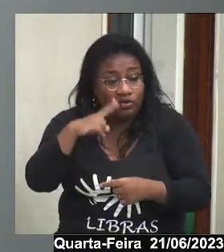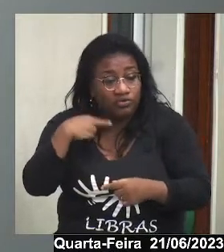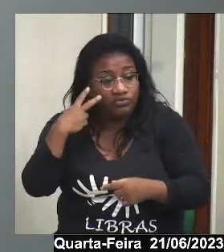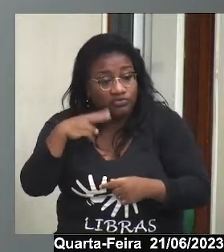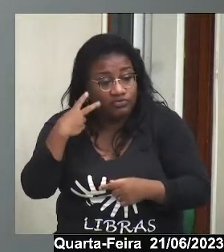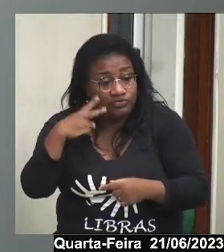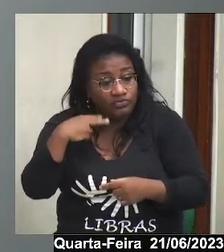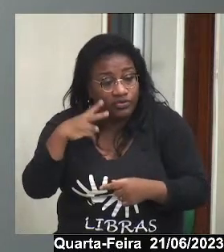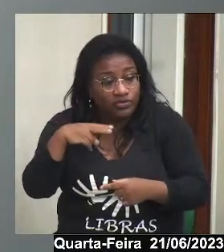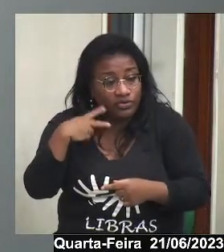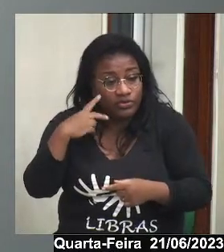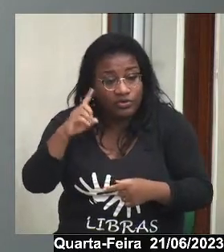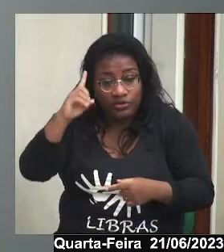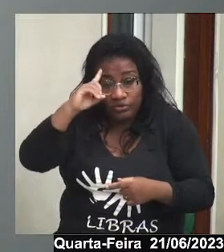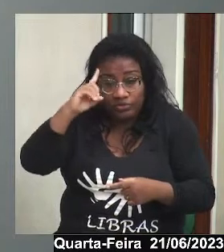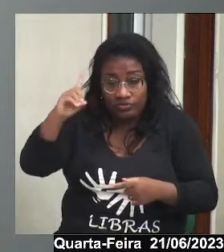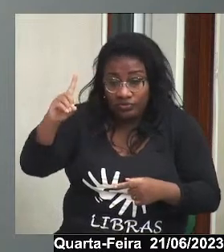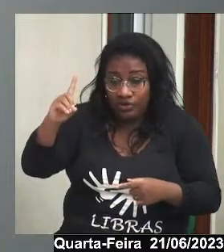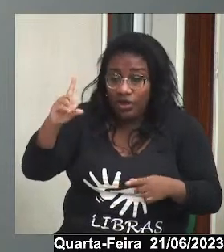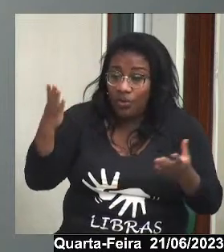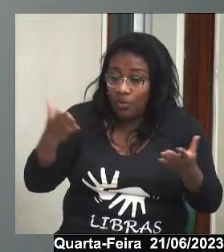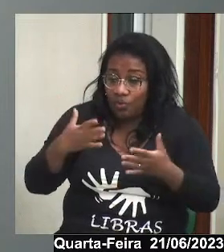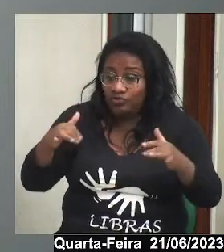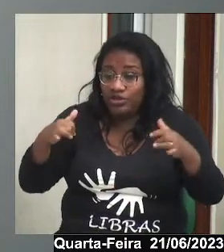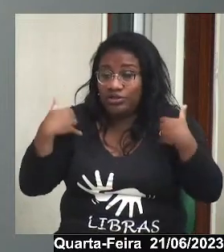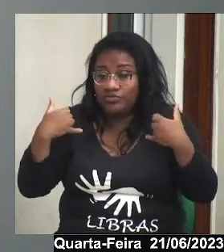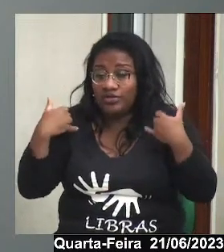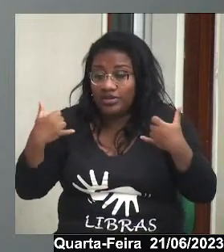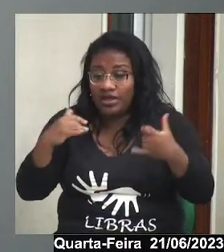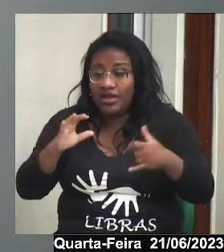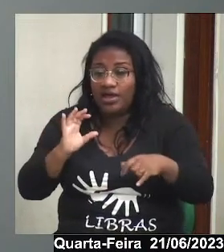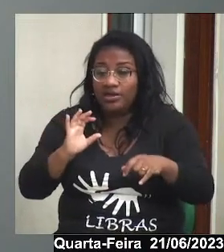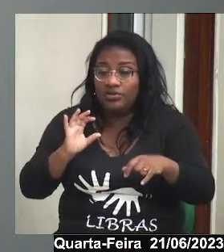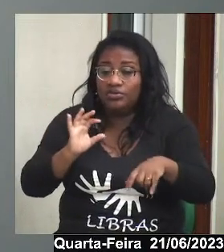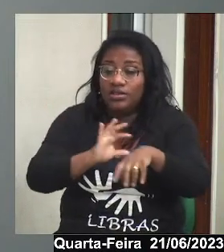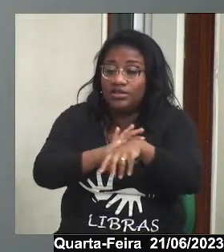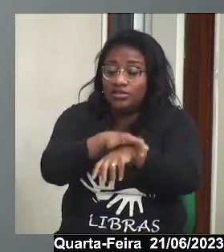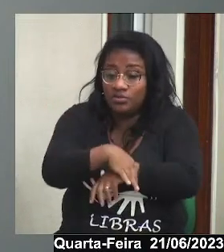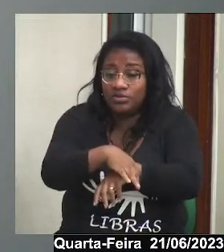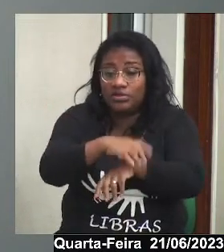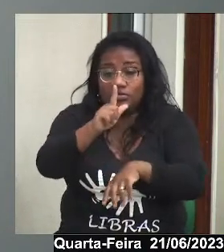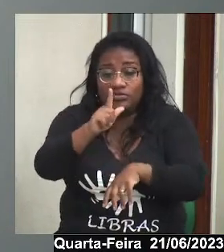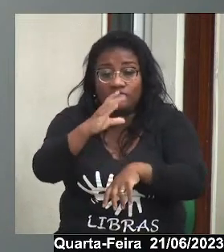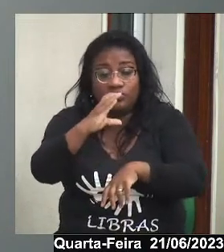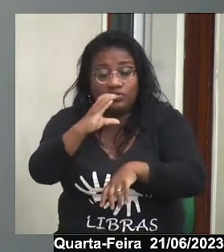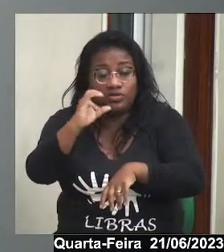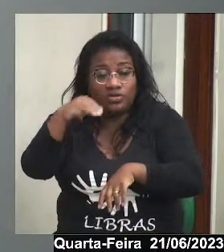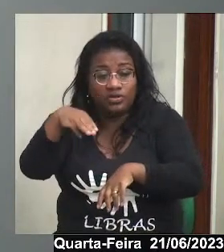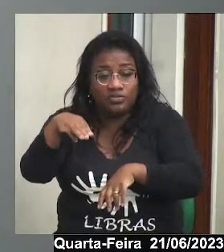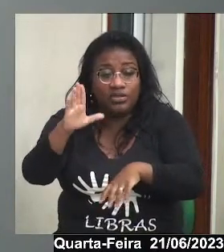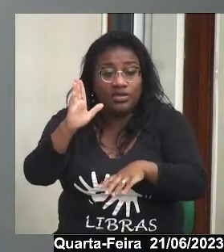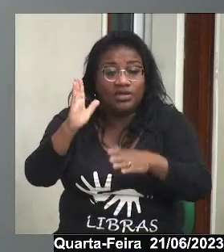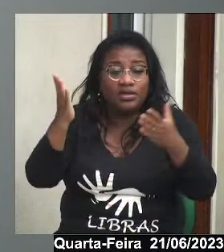cedo, né? Segunda foi aniversário da guarda, então acho que nada mais justo que hoje, quarta-feira, a Câmara agraciar